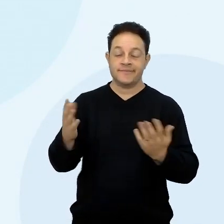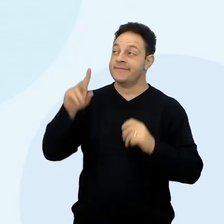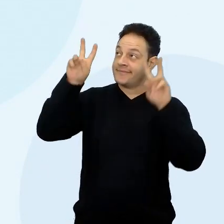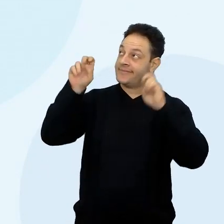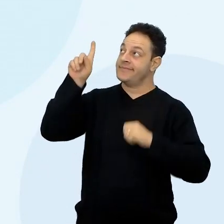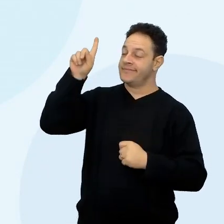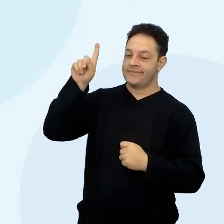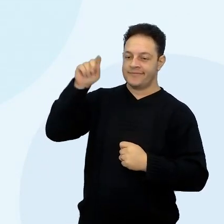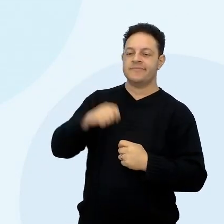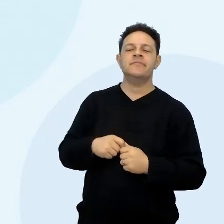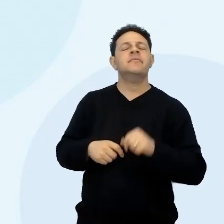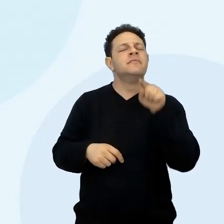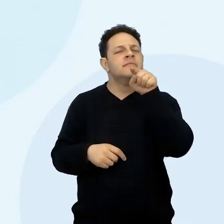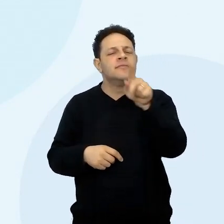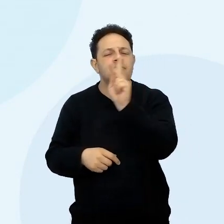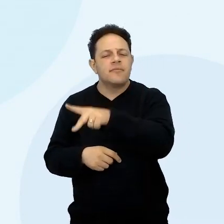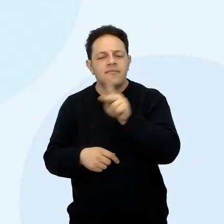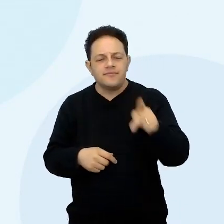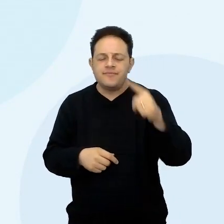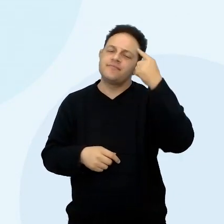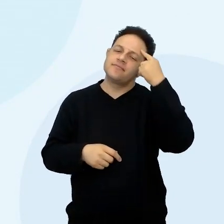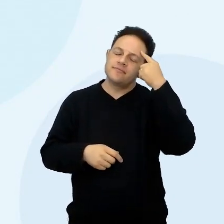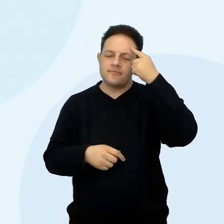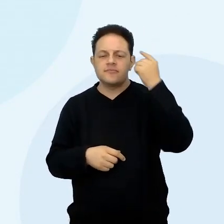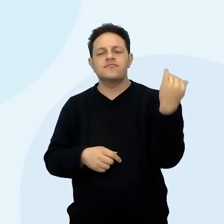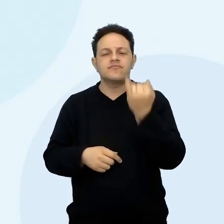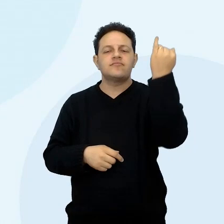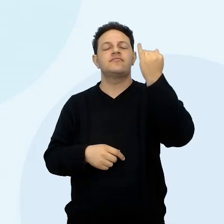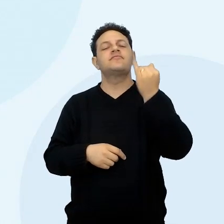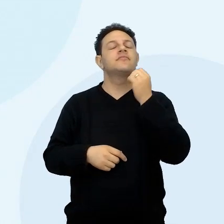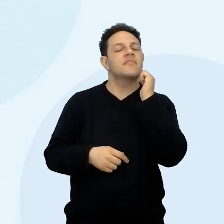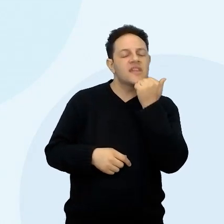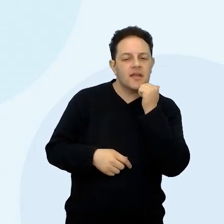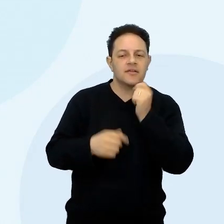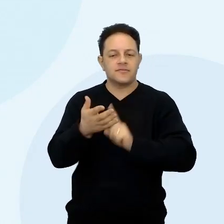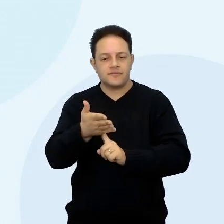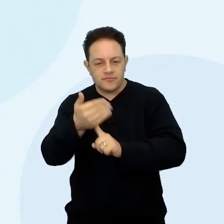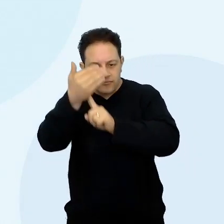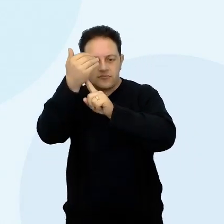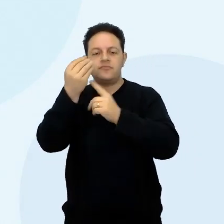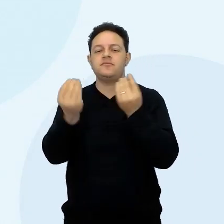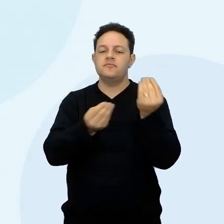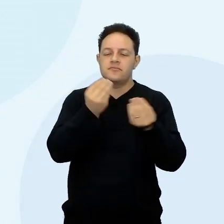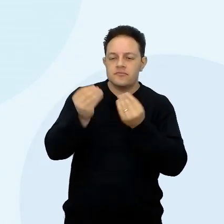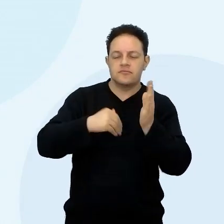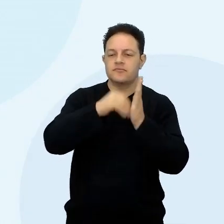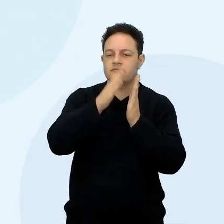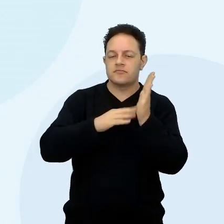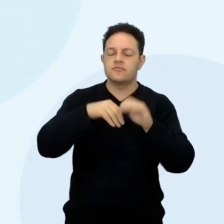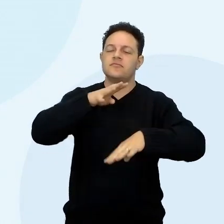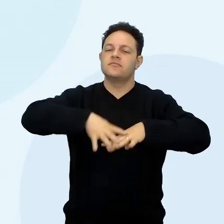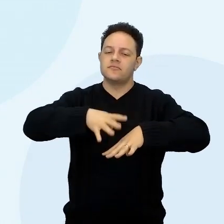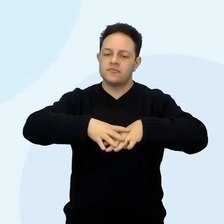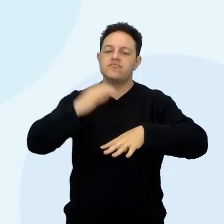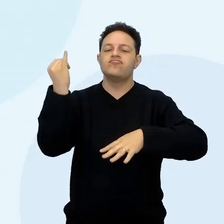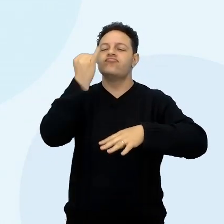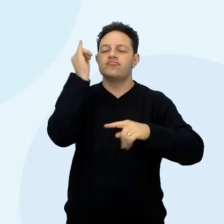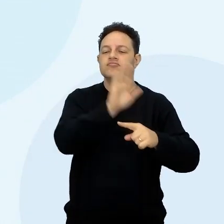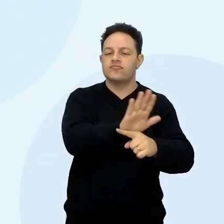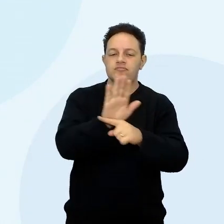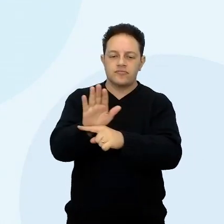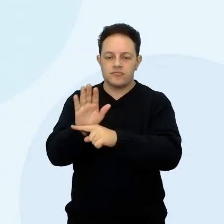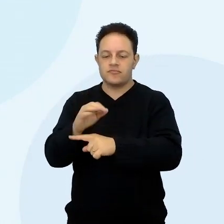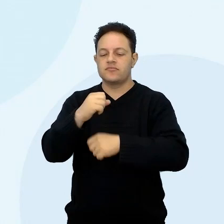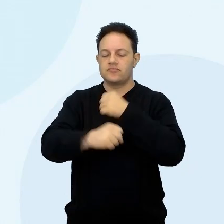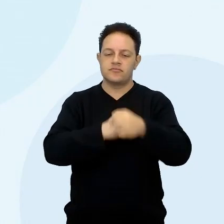Para você, professor, qual a importância das ciências, da tecnologia e engenharia Artes e Matemática para as aulas dos